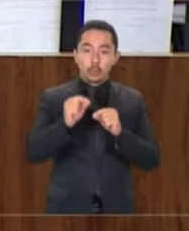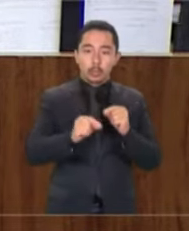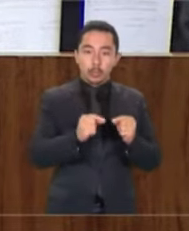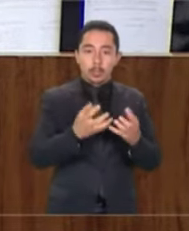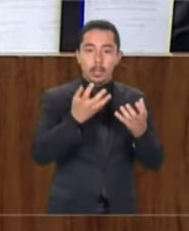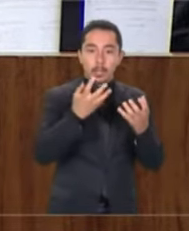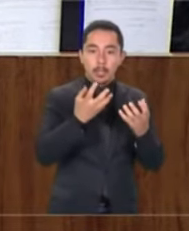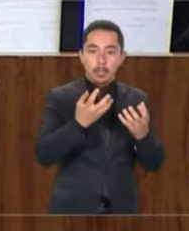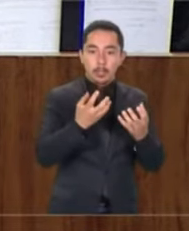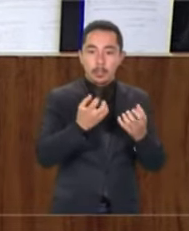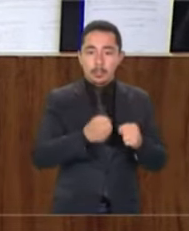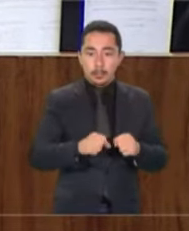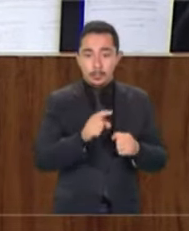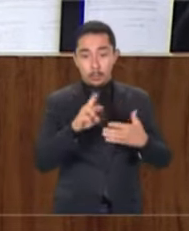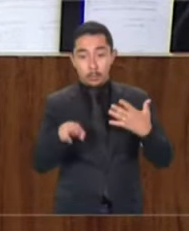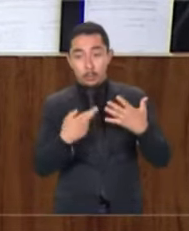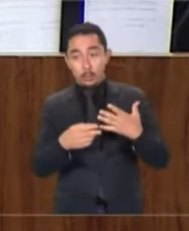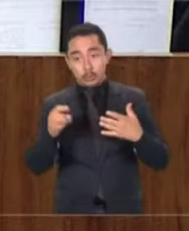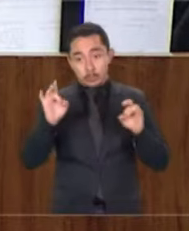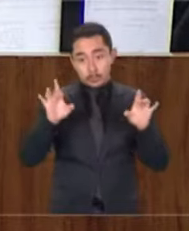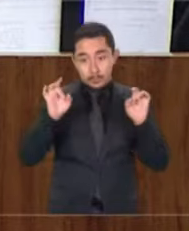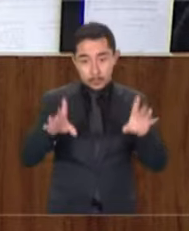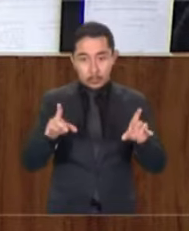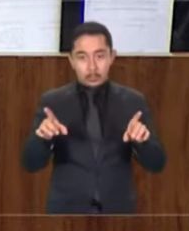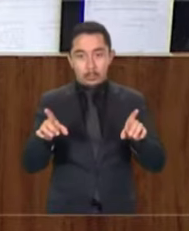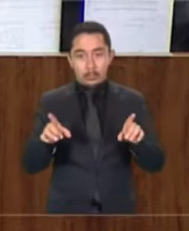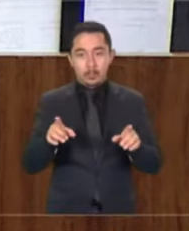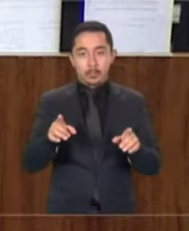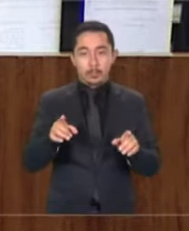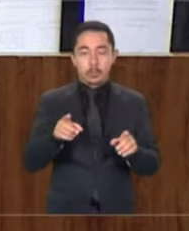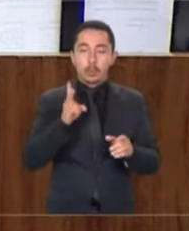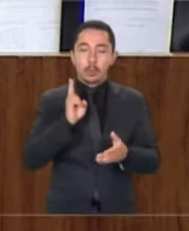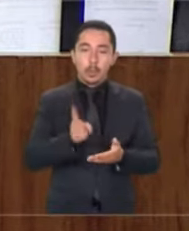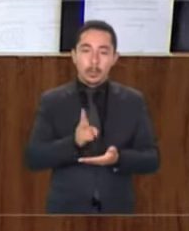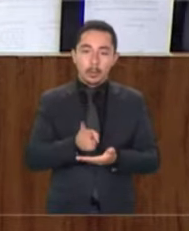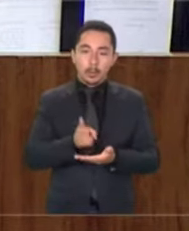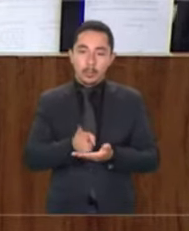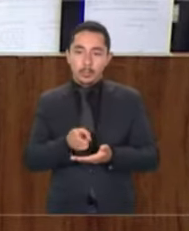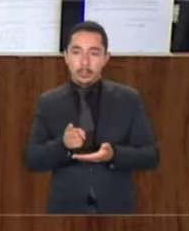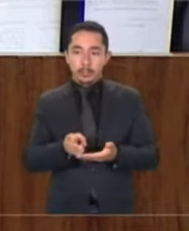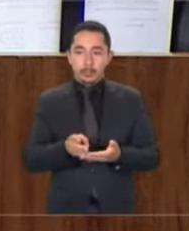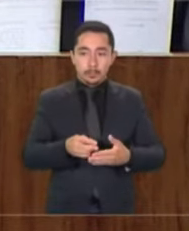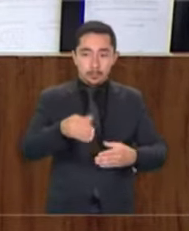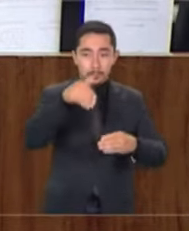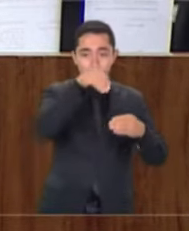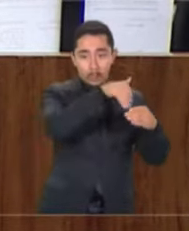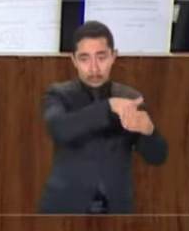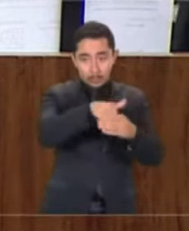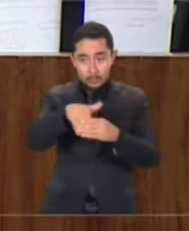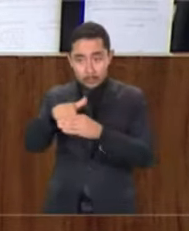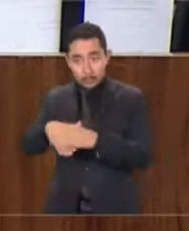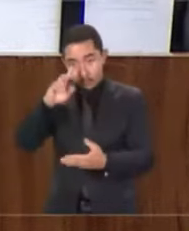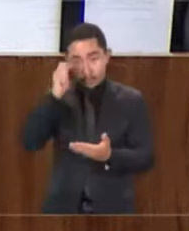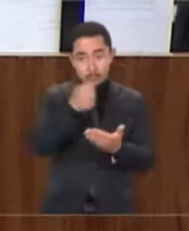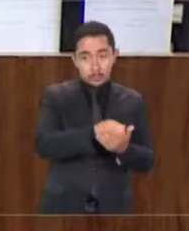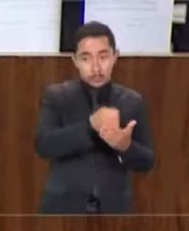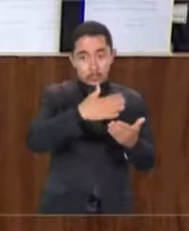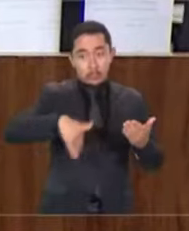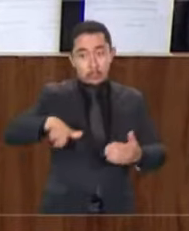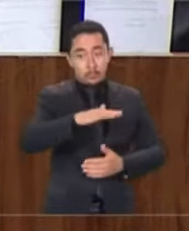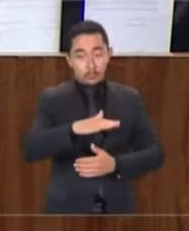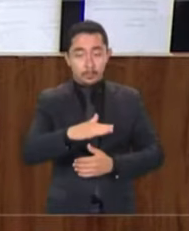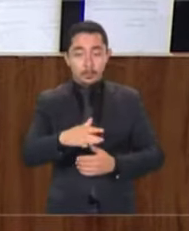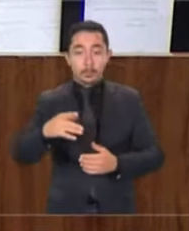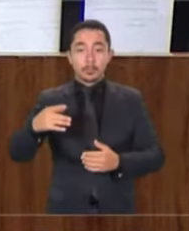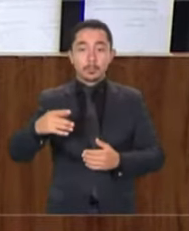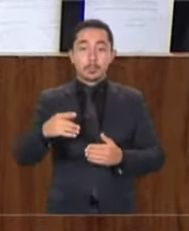ao recurso especial, mantendo o acórdão regional, que julgou procedente o pedido formulado na representação, condenando os agravados ao